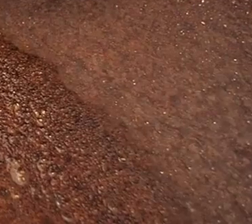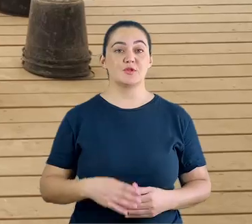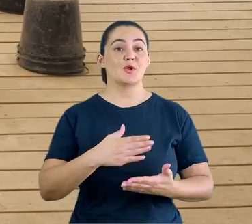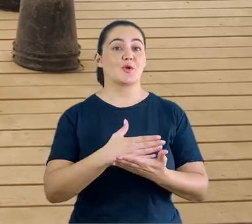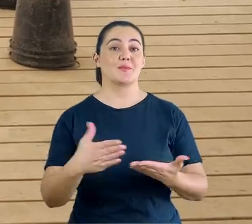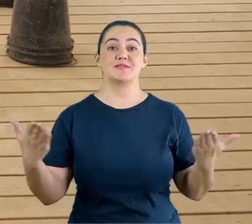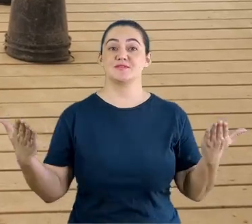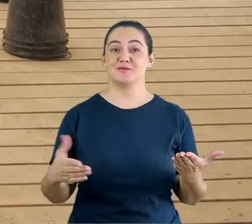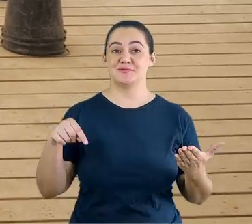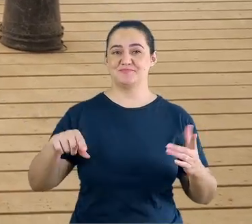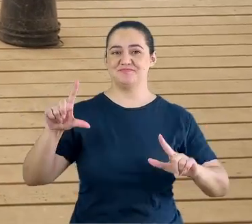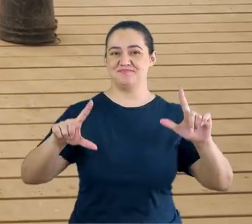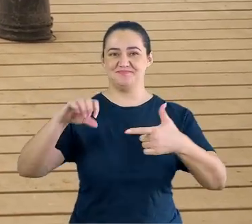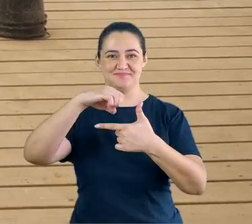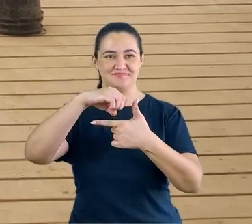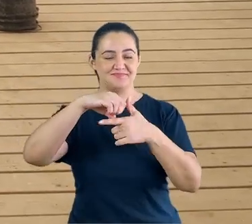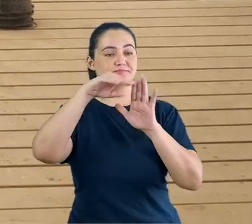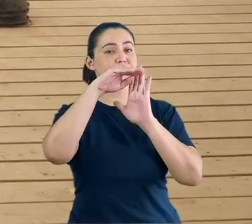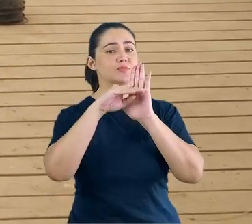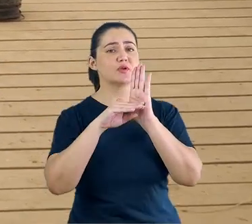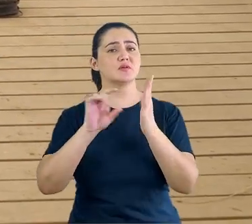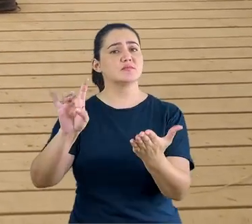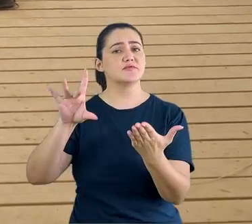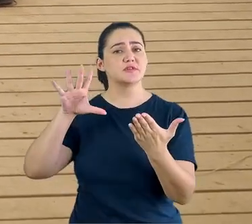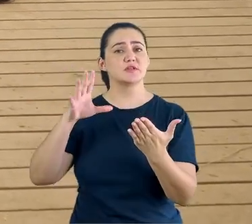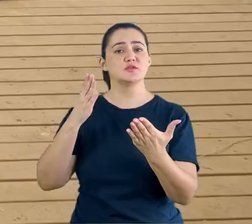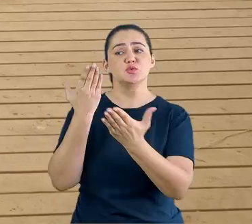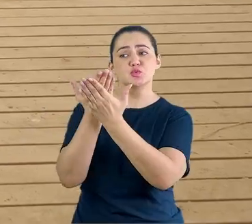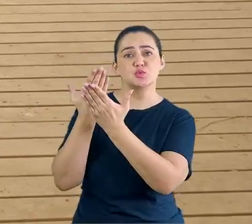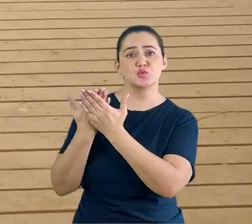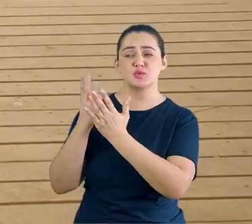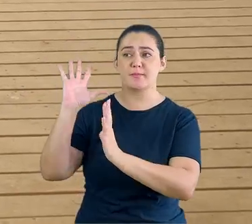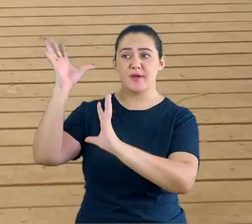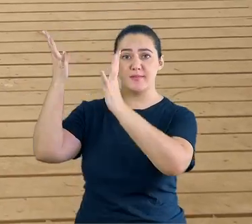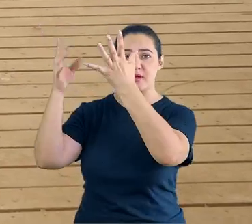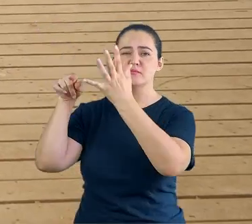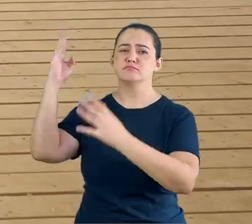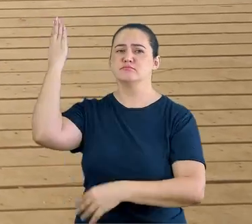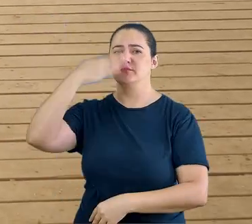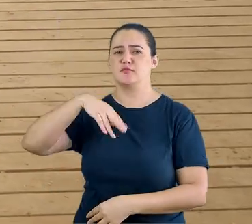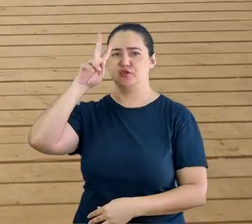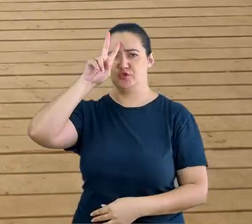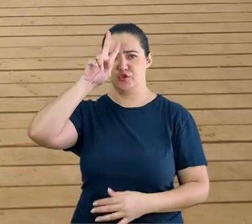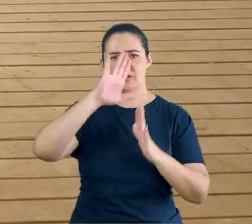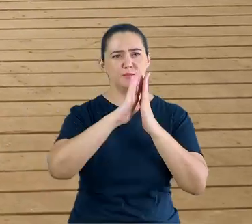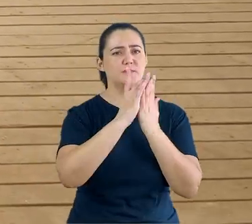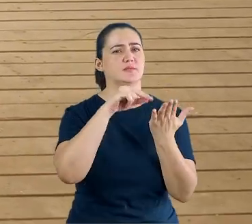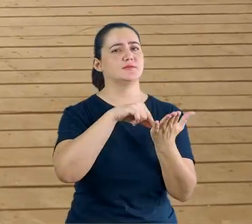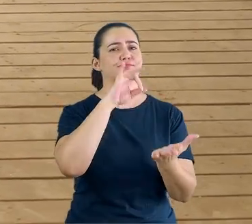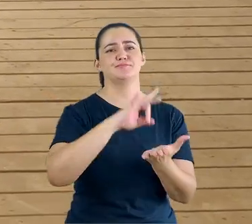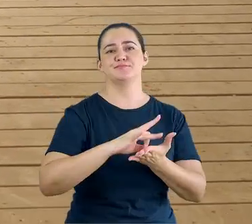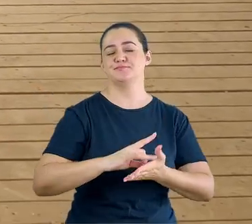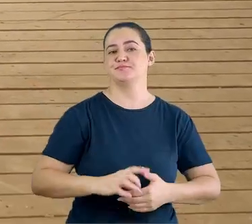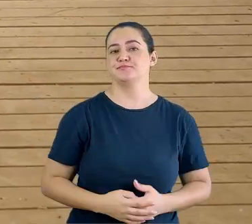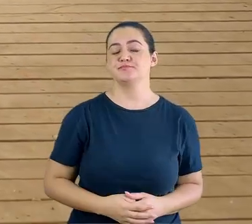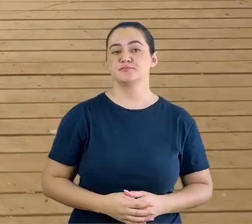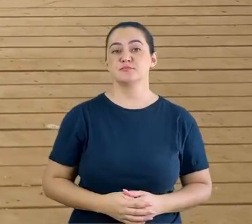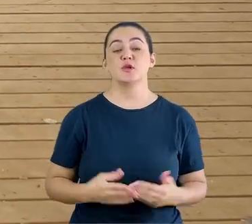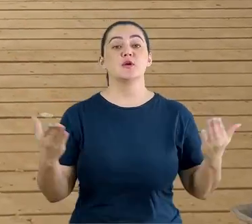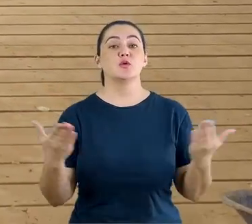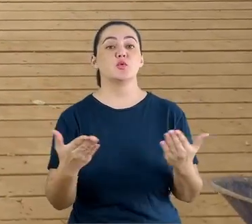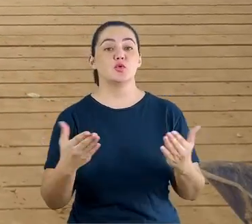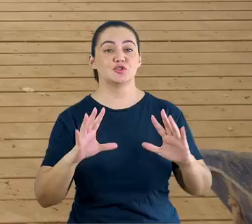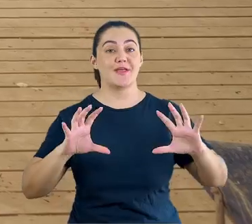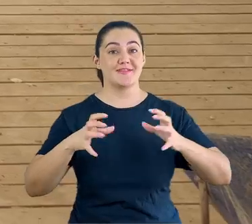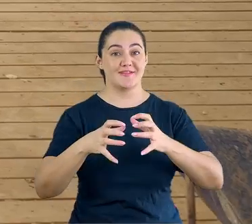Começa agora pela TV Novo Tempo mais um programa Evidências na busca de fatos que comprovem a veracidade histórica da Bíblia Sagrada. E hoje a